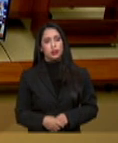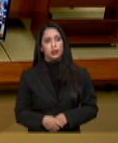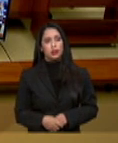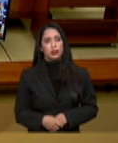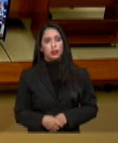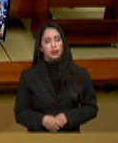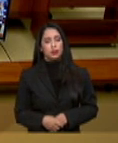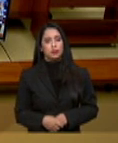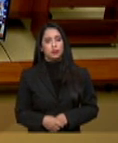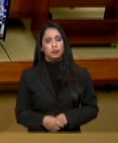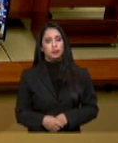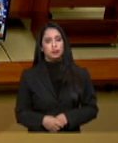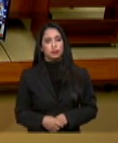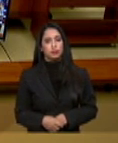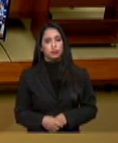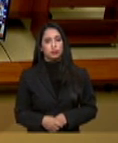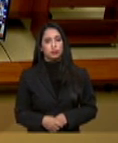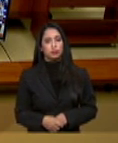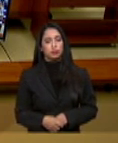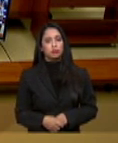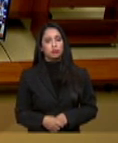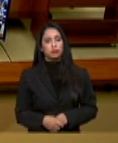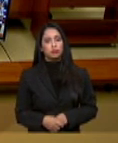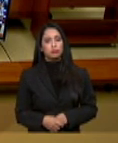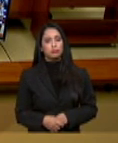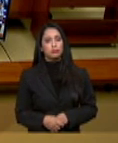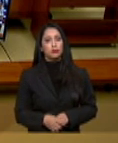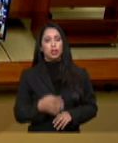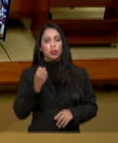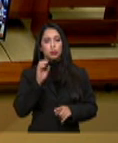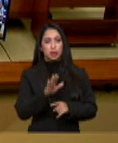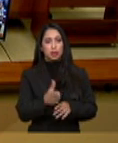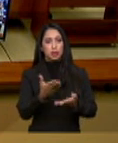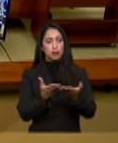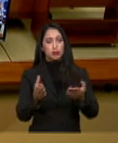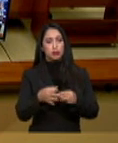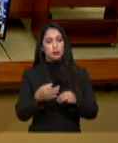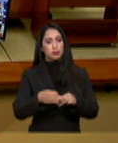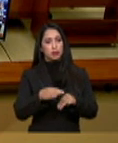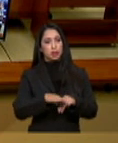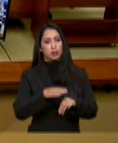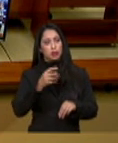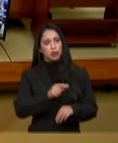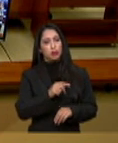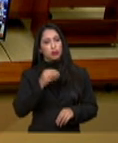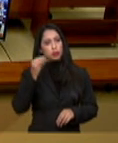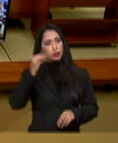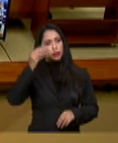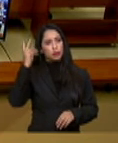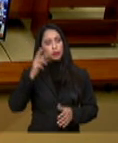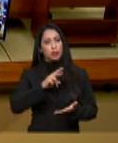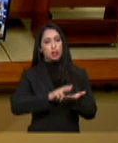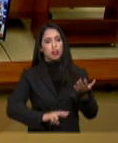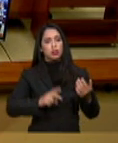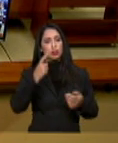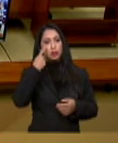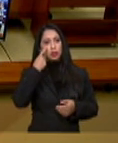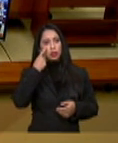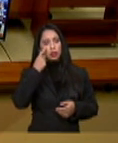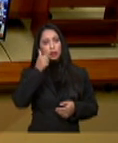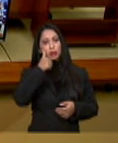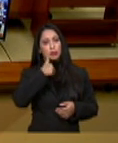A advogada tarde, toma ministro. Seu lugar à tribuna, tarde, de frente para o ministro, Luiz Fux. Ministro Nunes Marques, senhoras